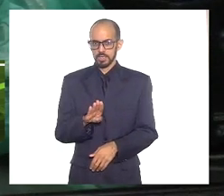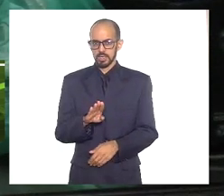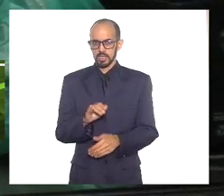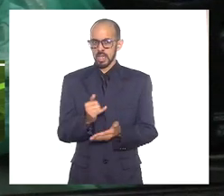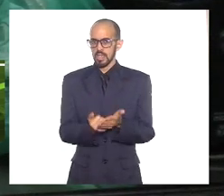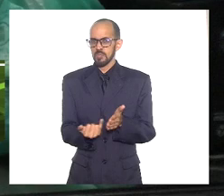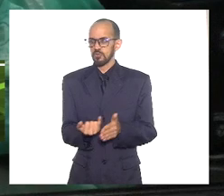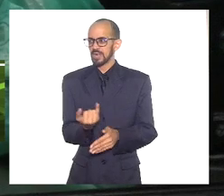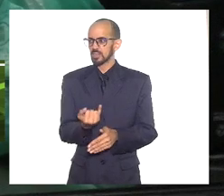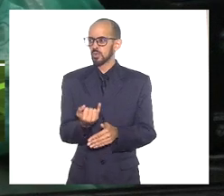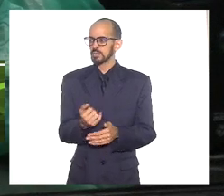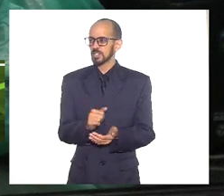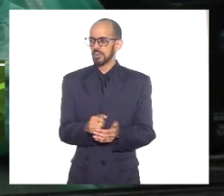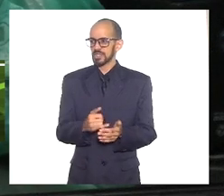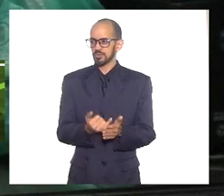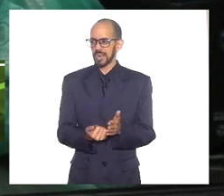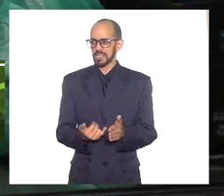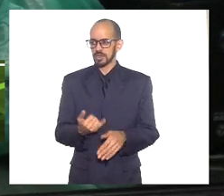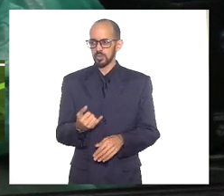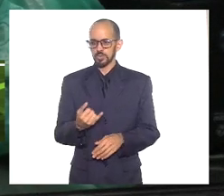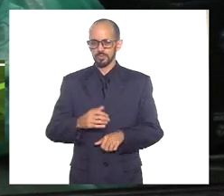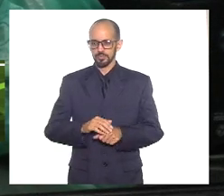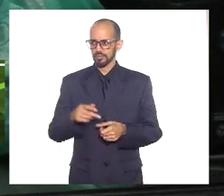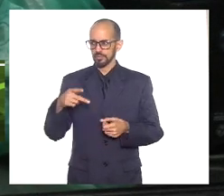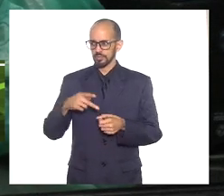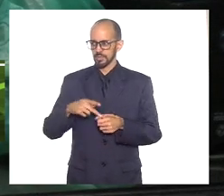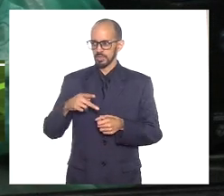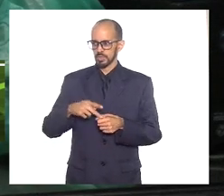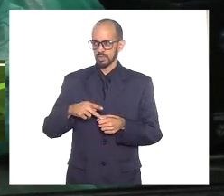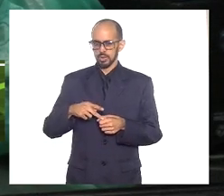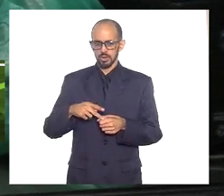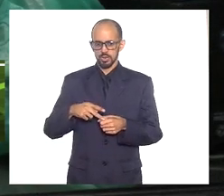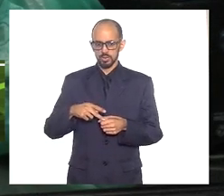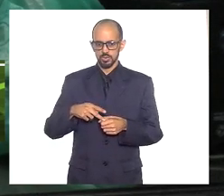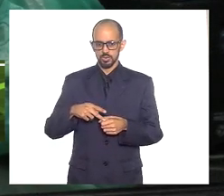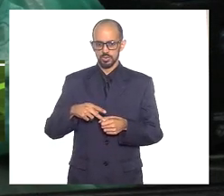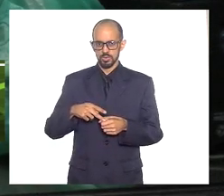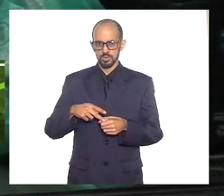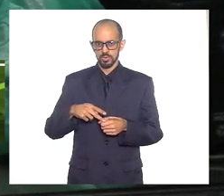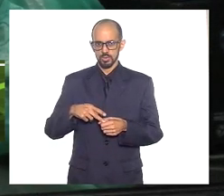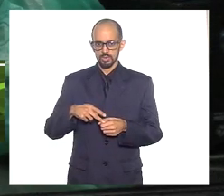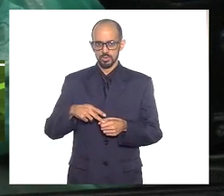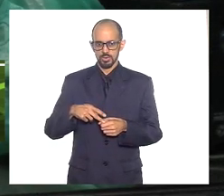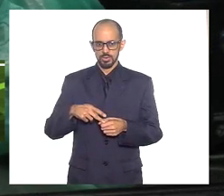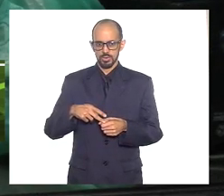inflação, preço do petróleo e